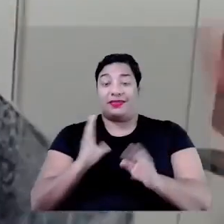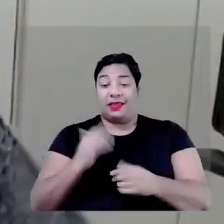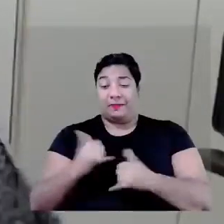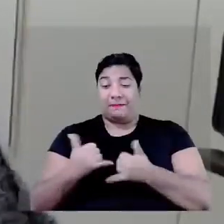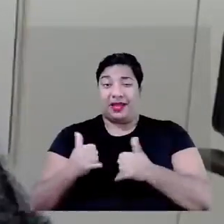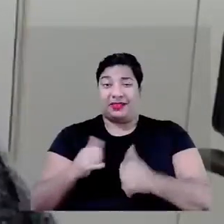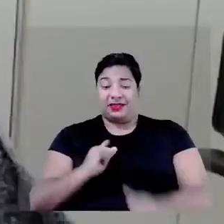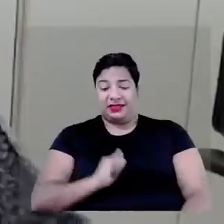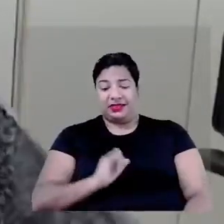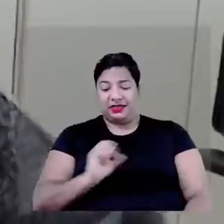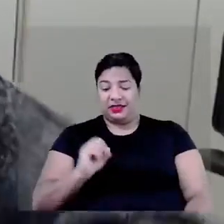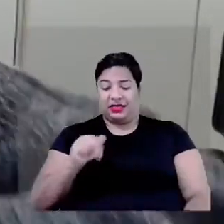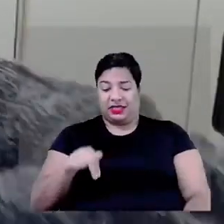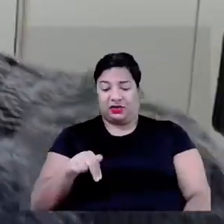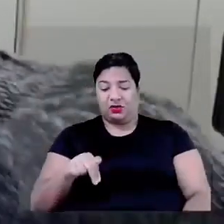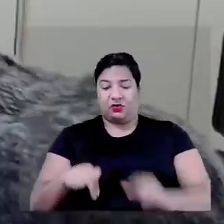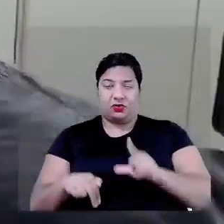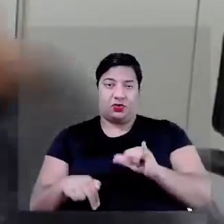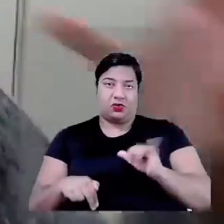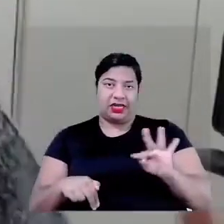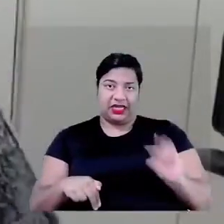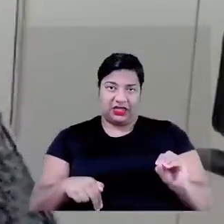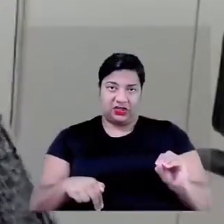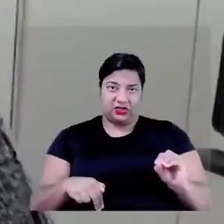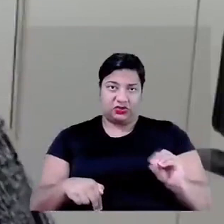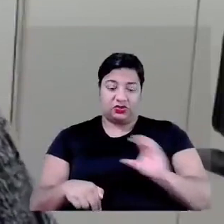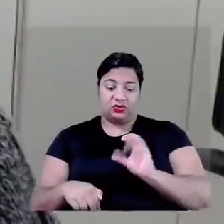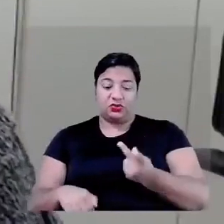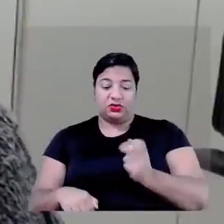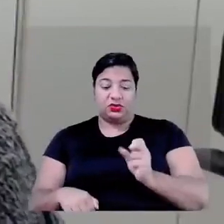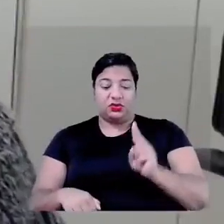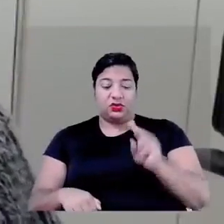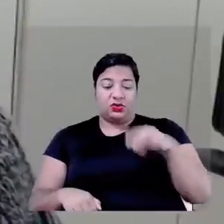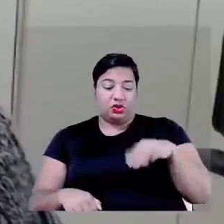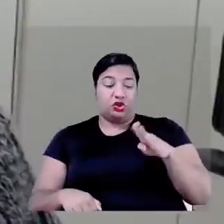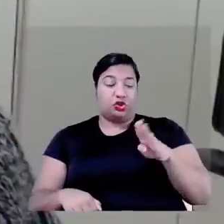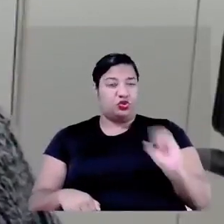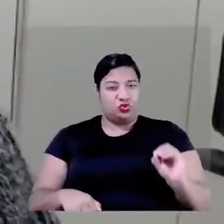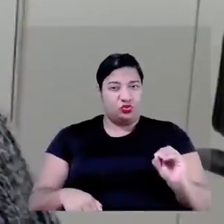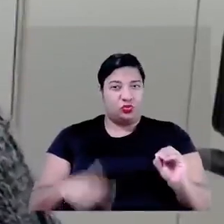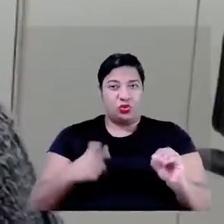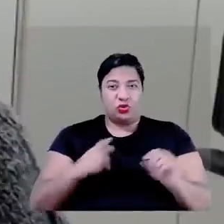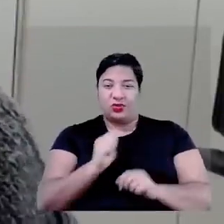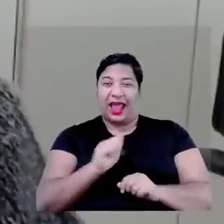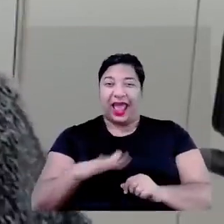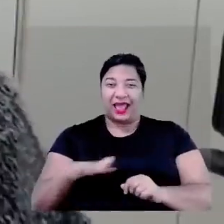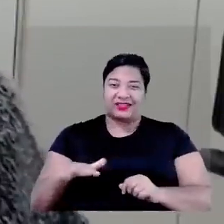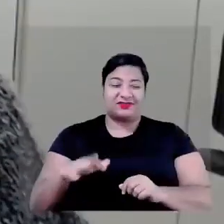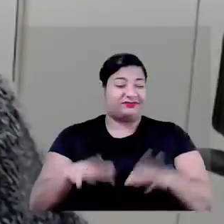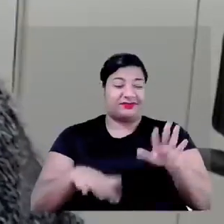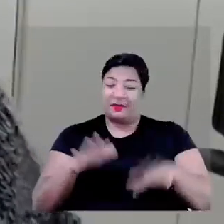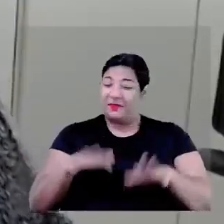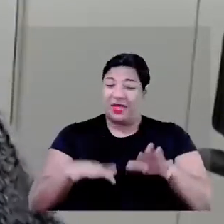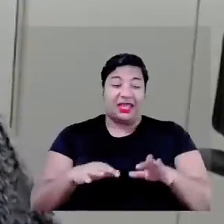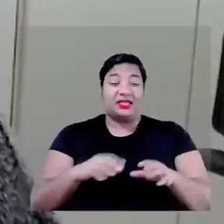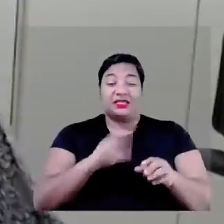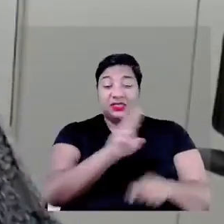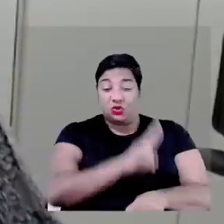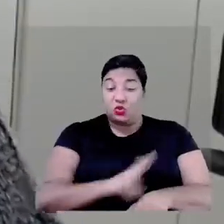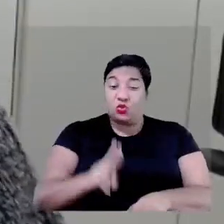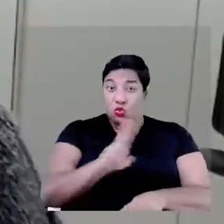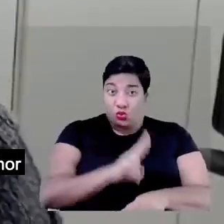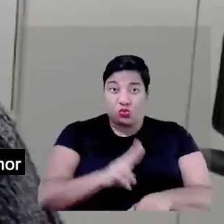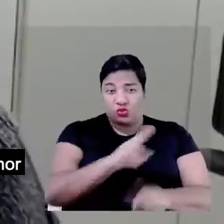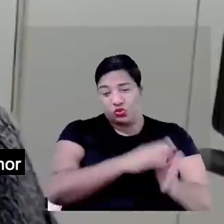têm uma qualidade diferente das de chumbo ácido, muitos impactos envolvidos no ciclo de vida, não no uso apenas do